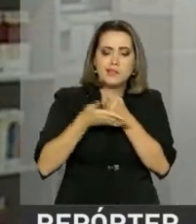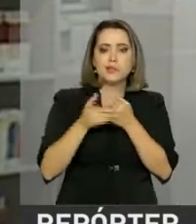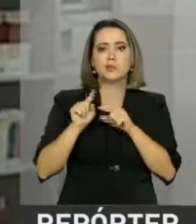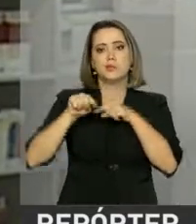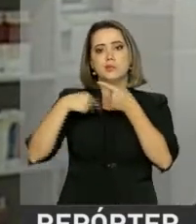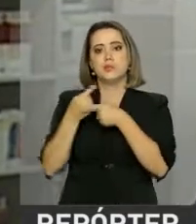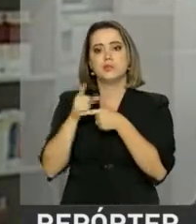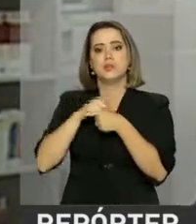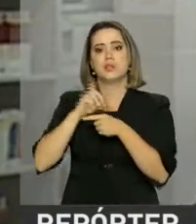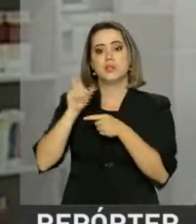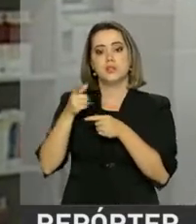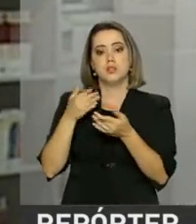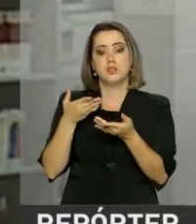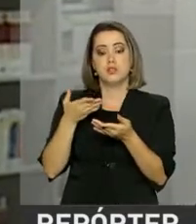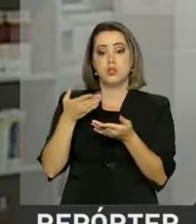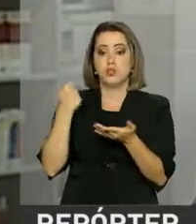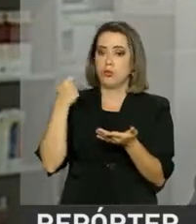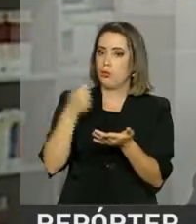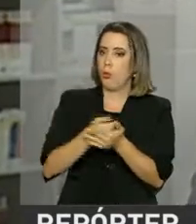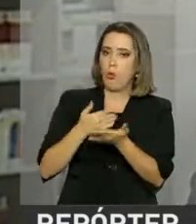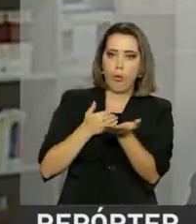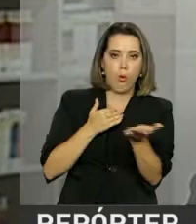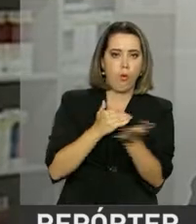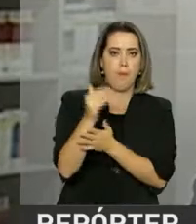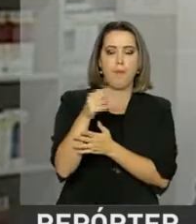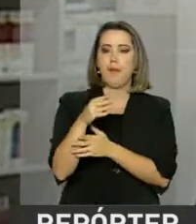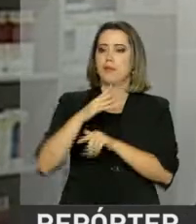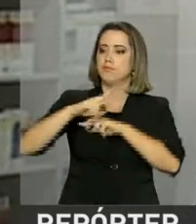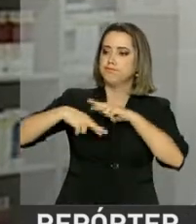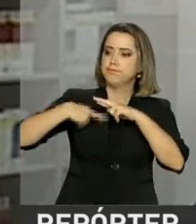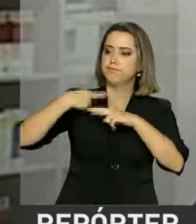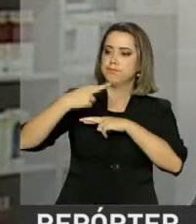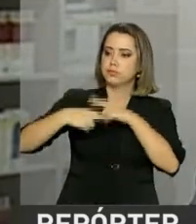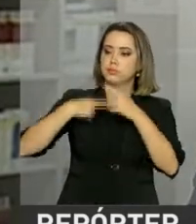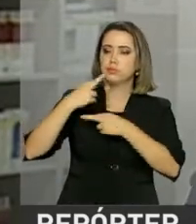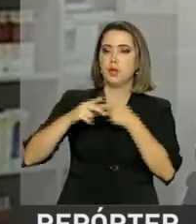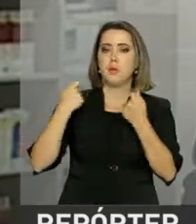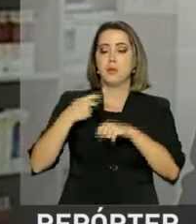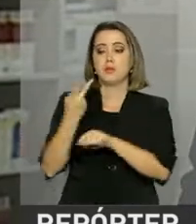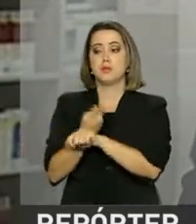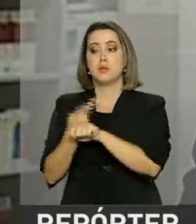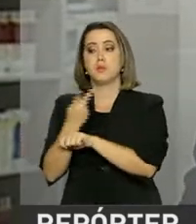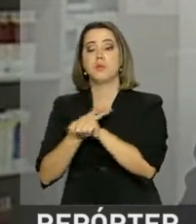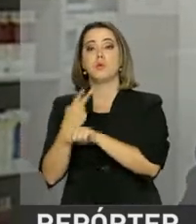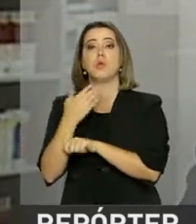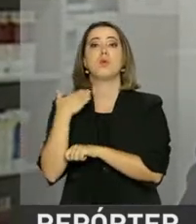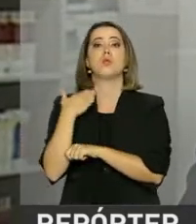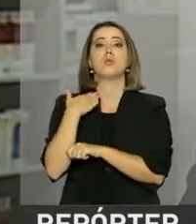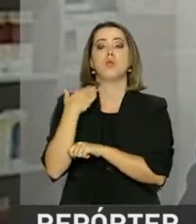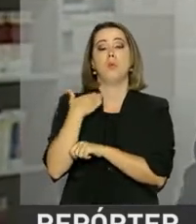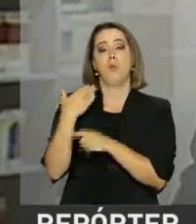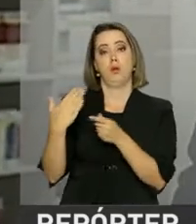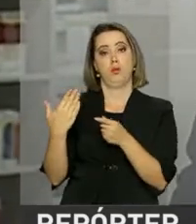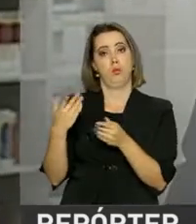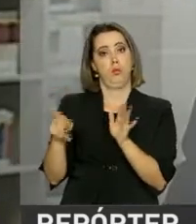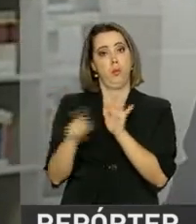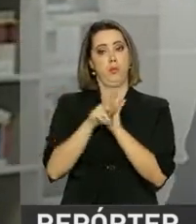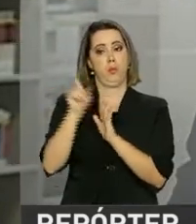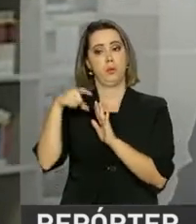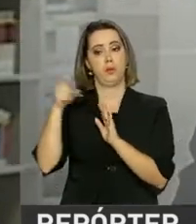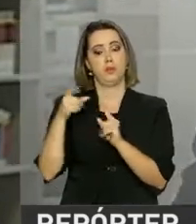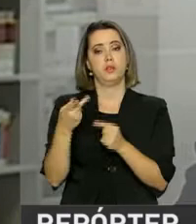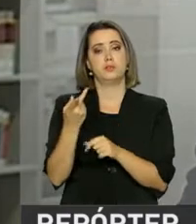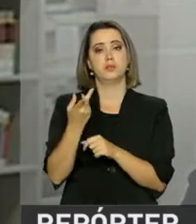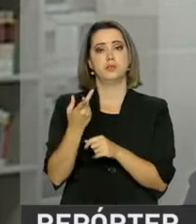30 dias você já vai cair nessa modalidade de crédito rotativo e você deve procurar o gerente da sua agência e tentar